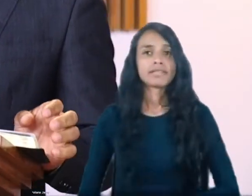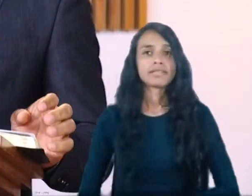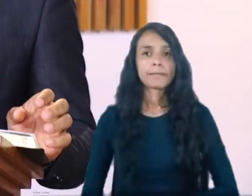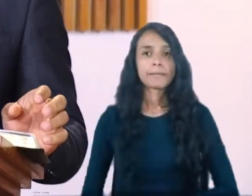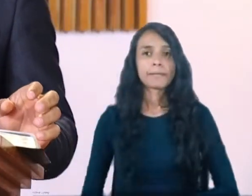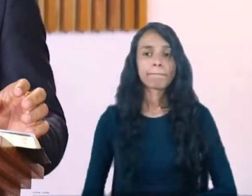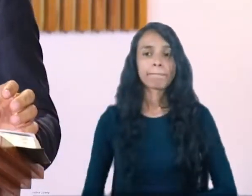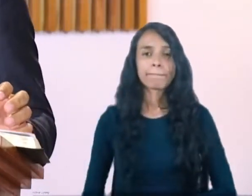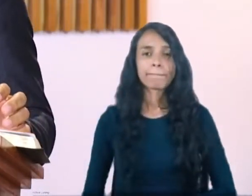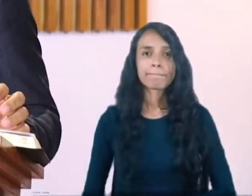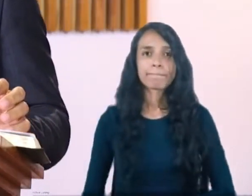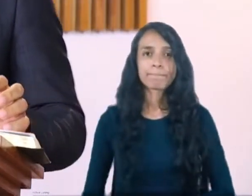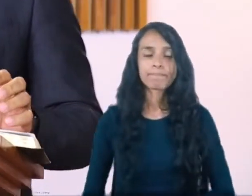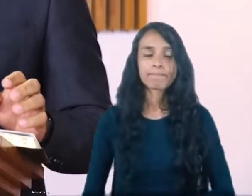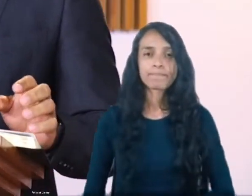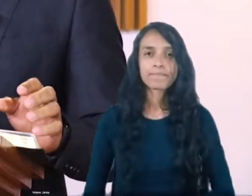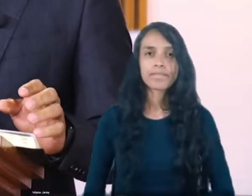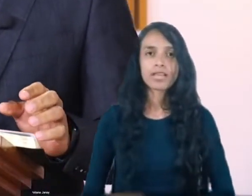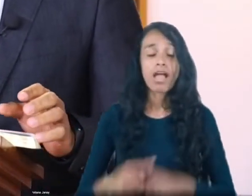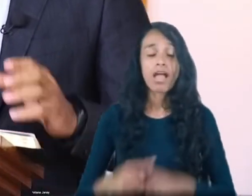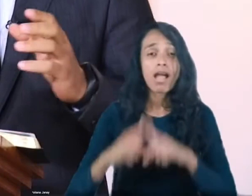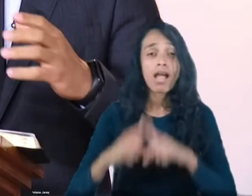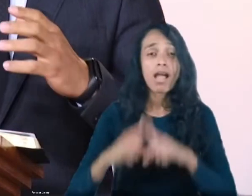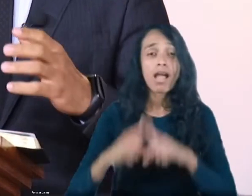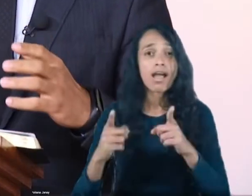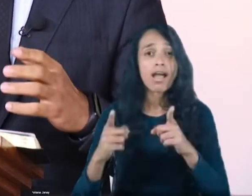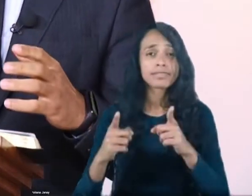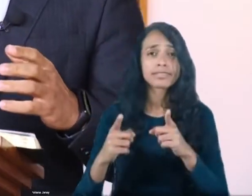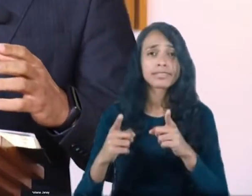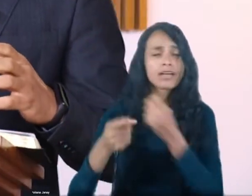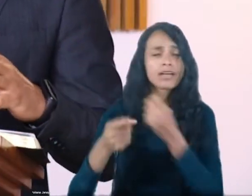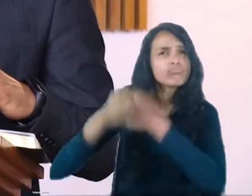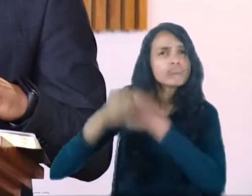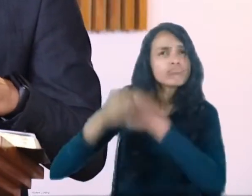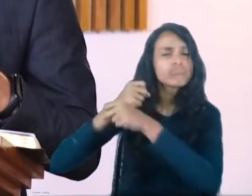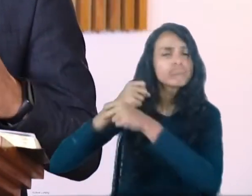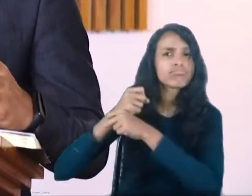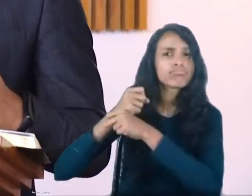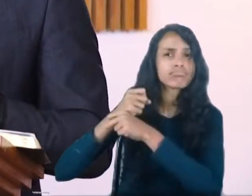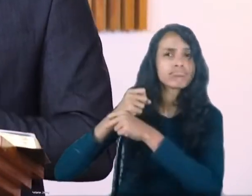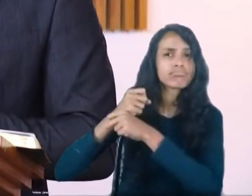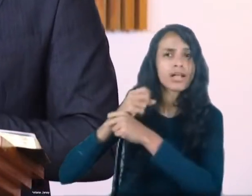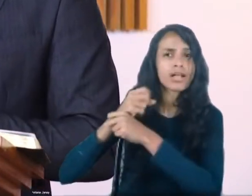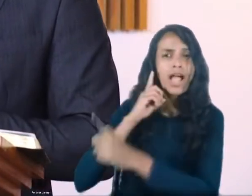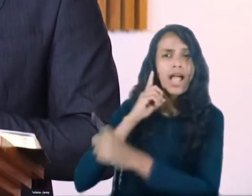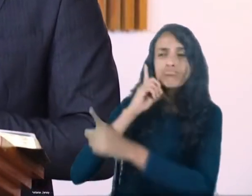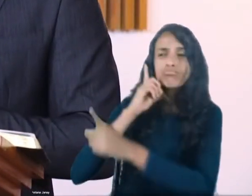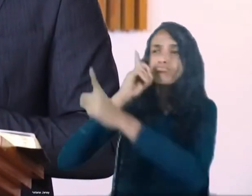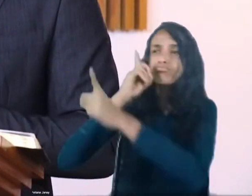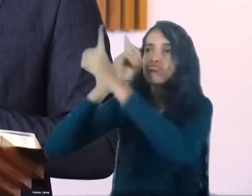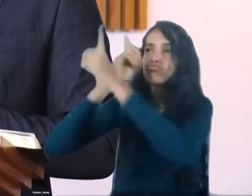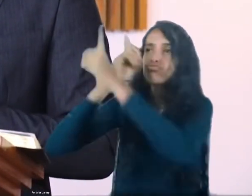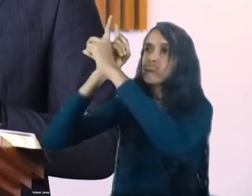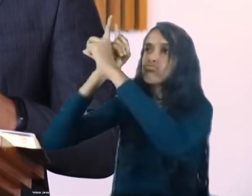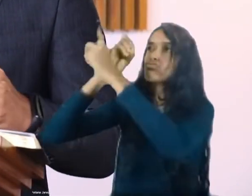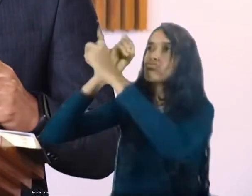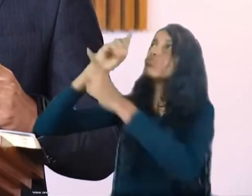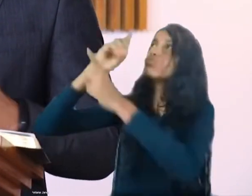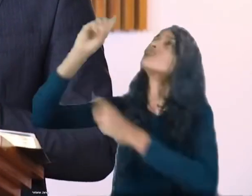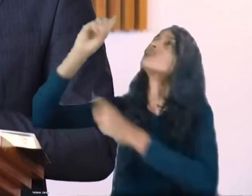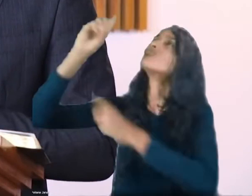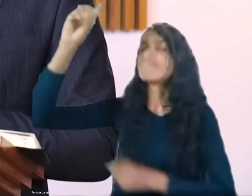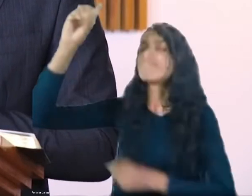eu tive um encontro diferente com Deus. Deus falou ao